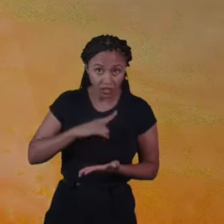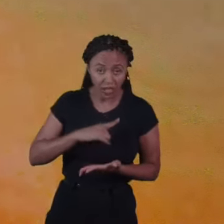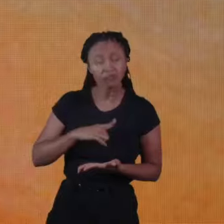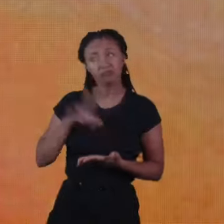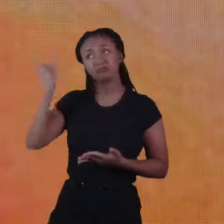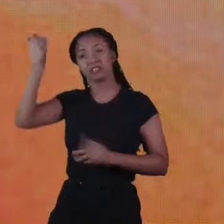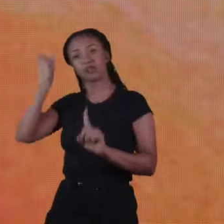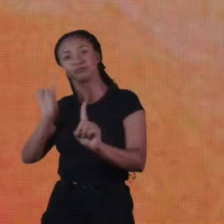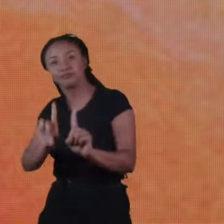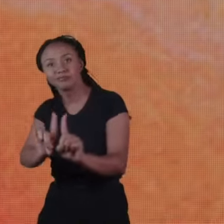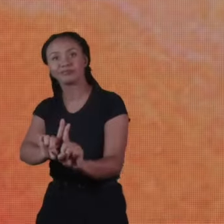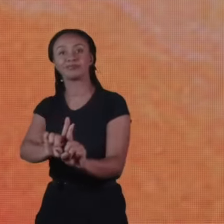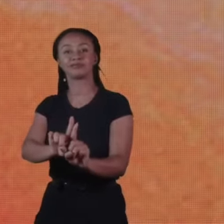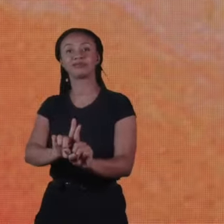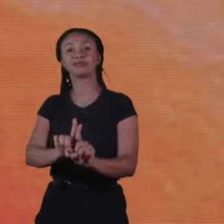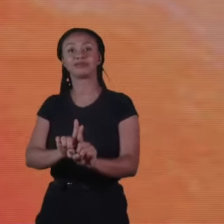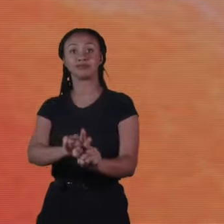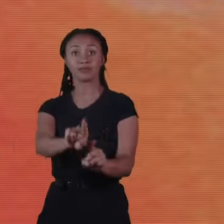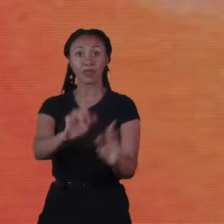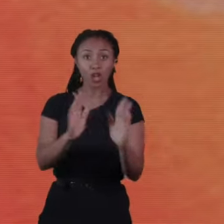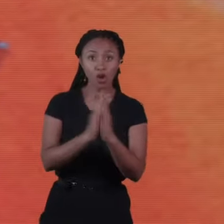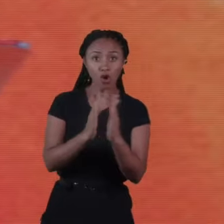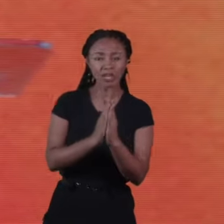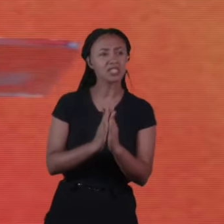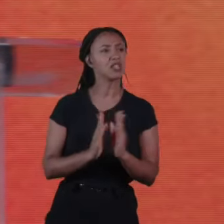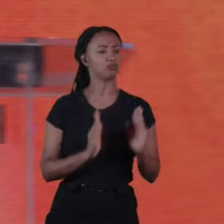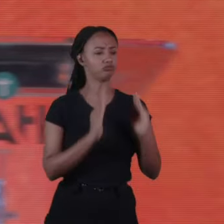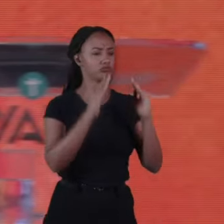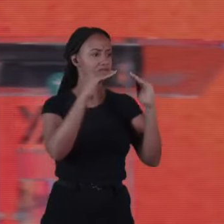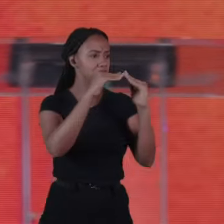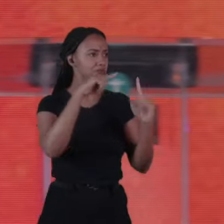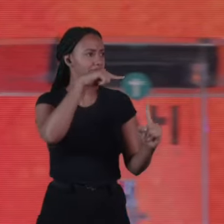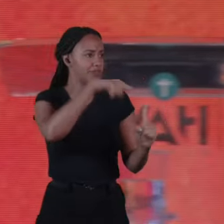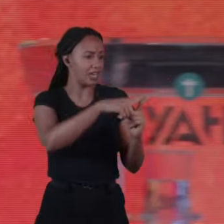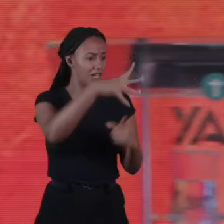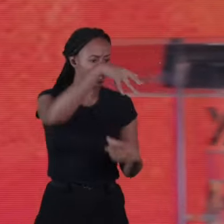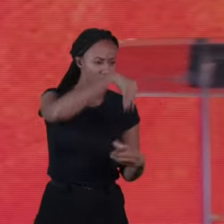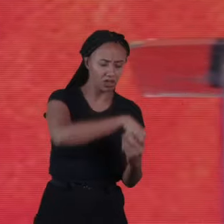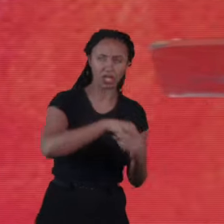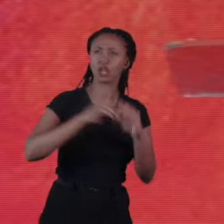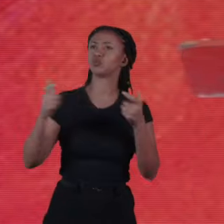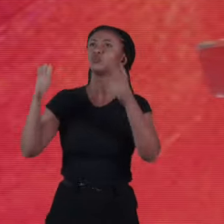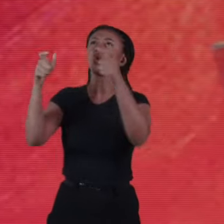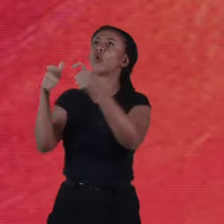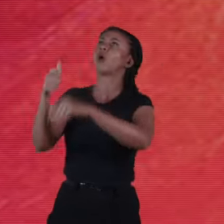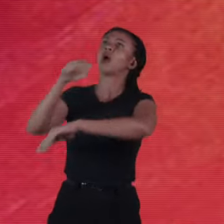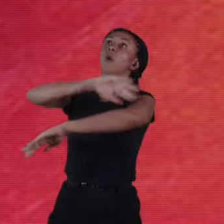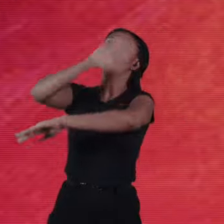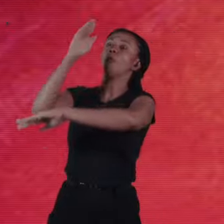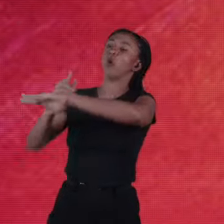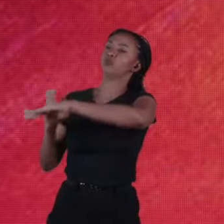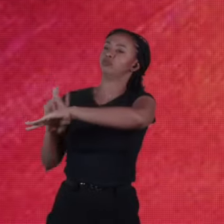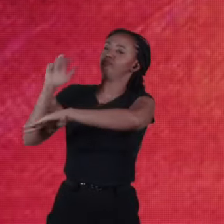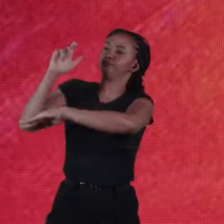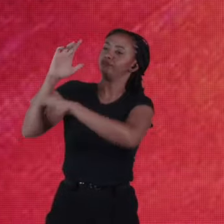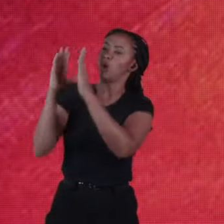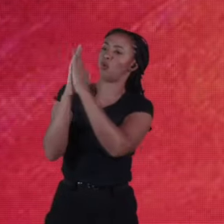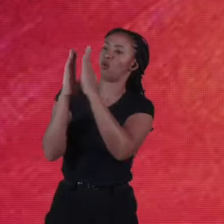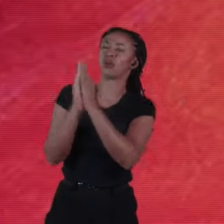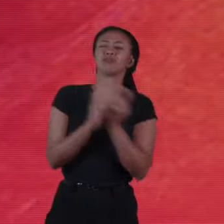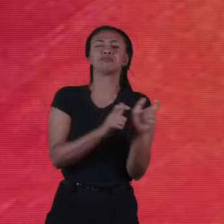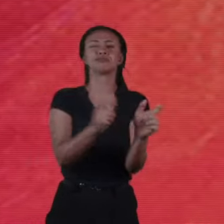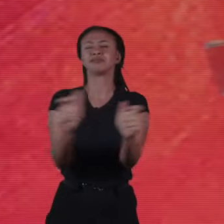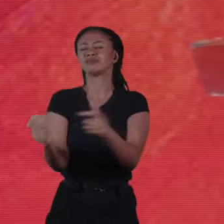estará presente. Deus ouve a oração do templo, Deus ouve a oração que você faz no monte, Deus ouve a oração que você faz